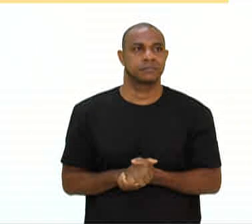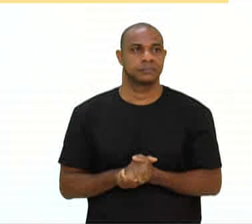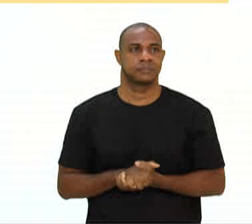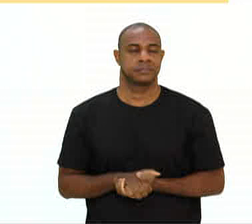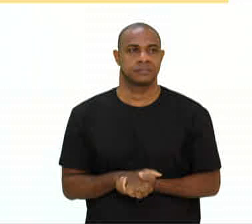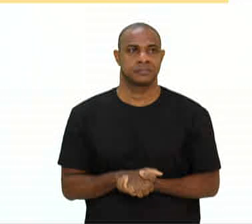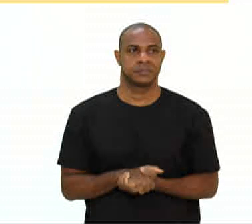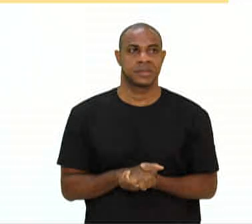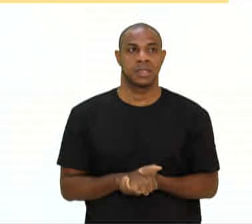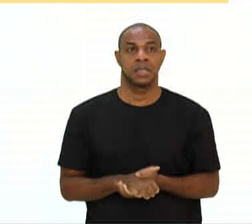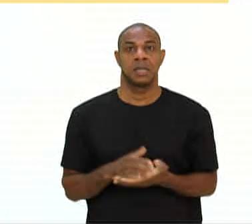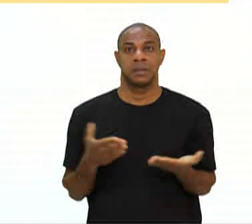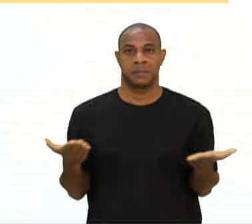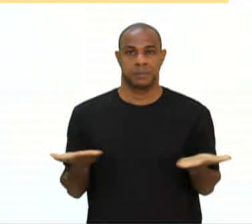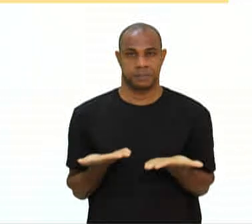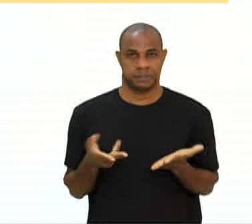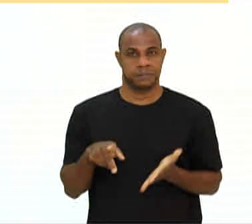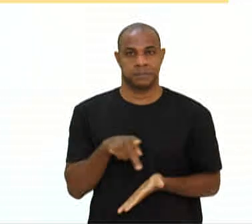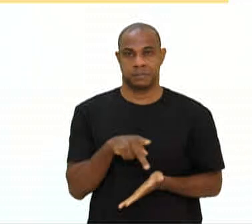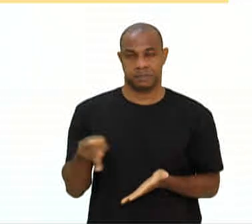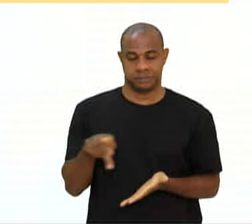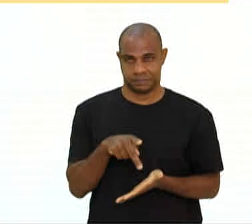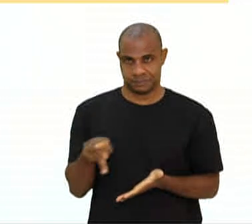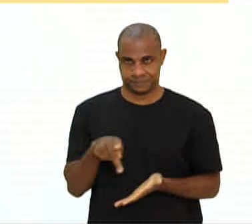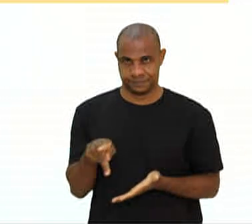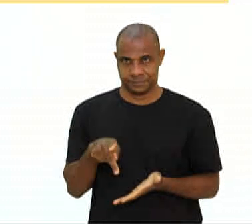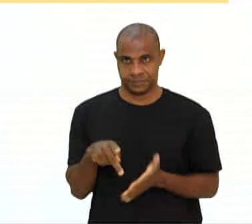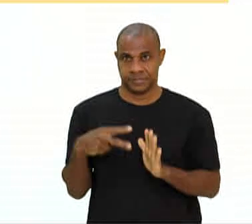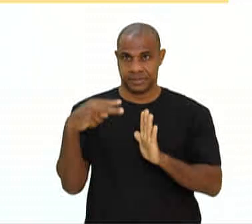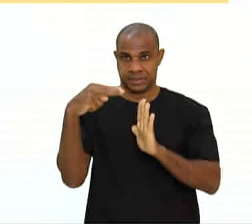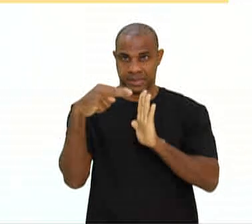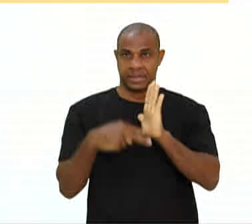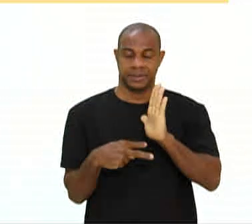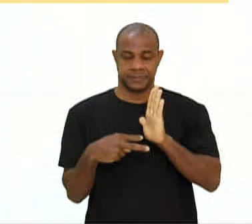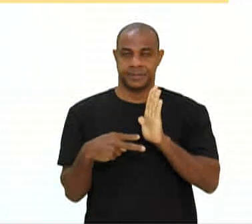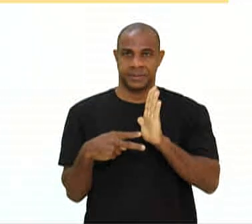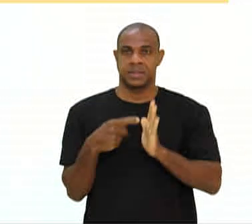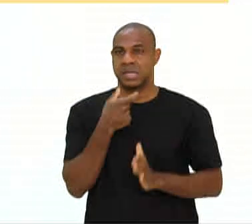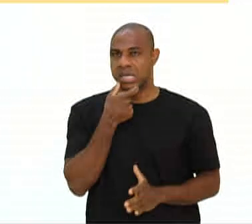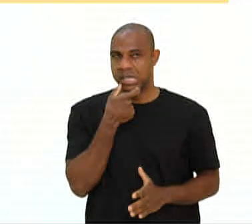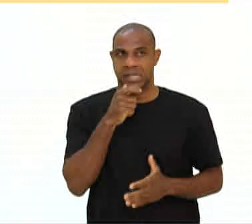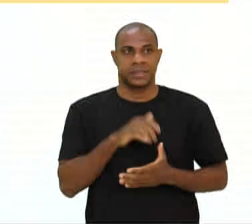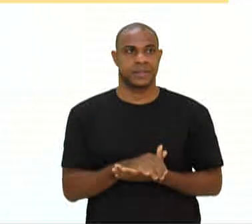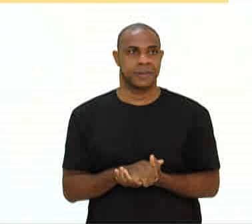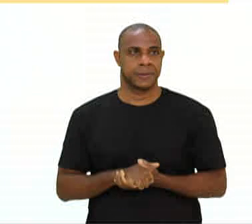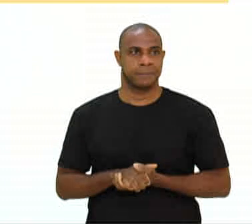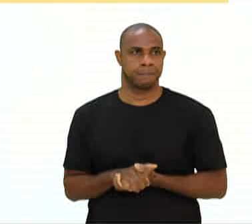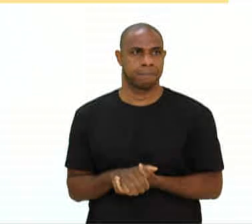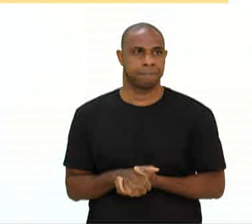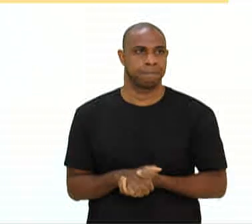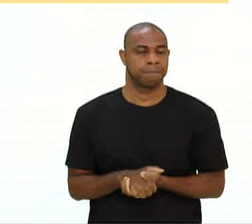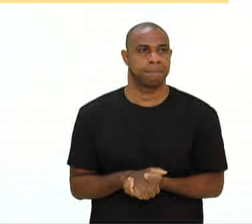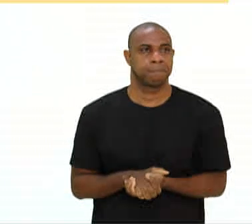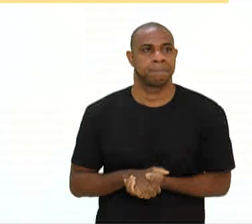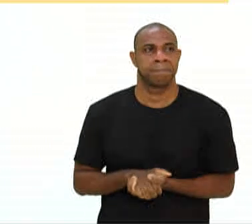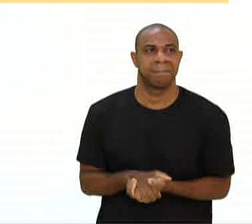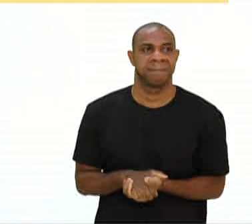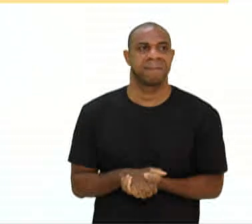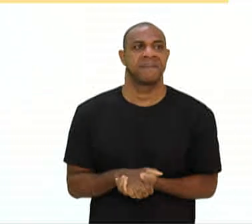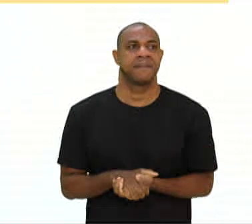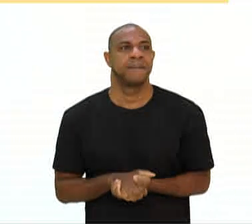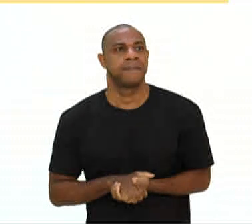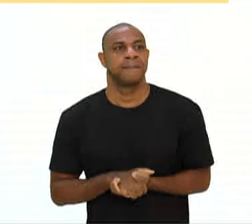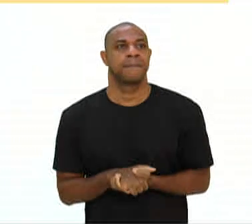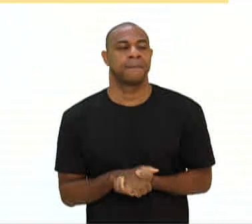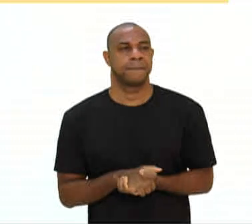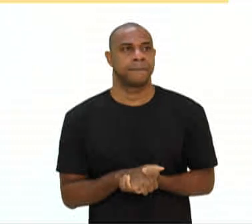Black Friday, aka the day after Thanksgiving, is the most popular time to shop in stores out of